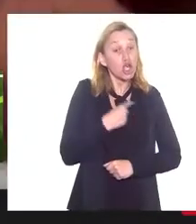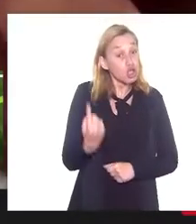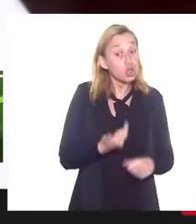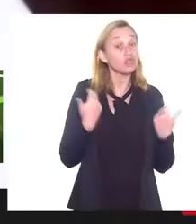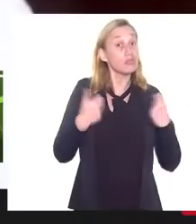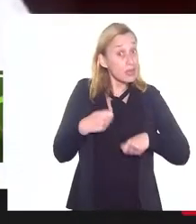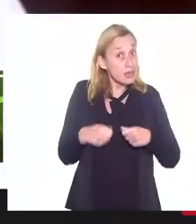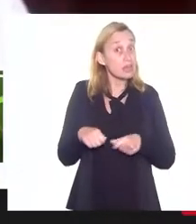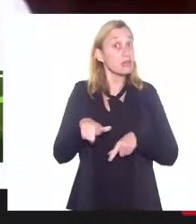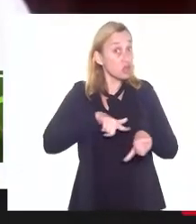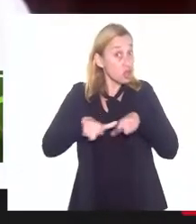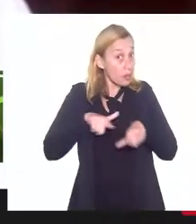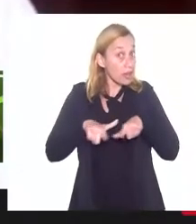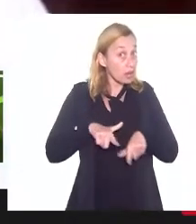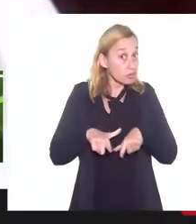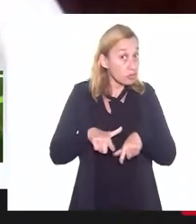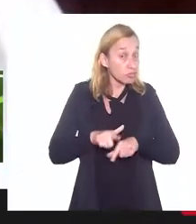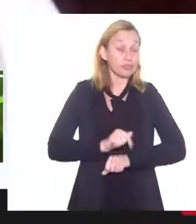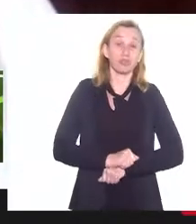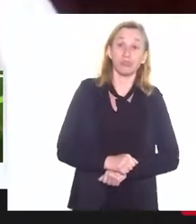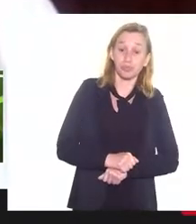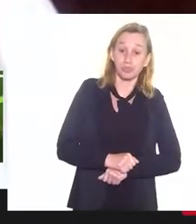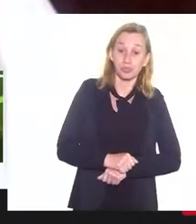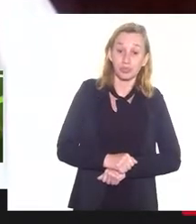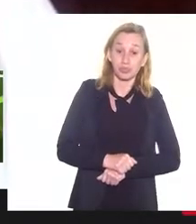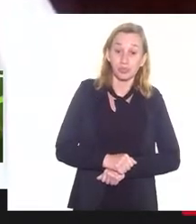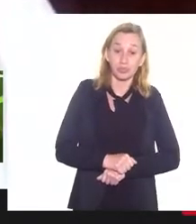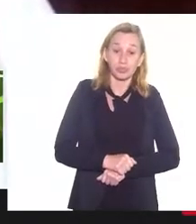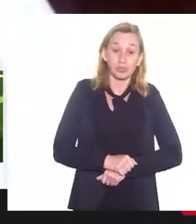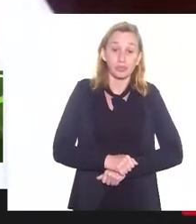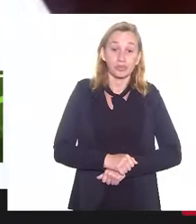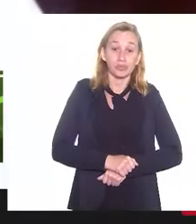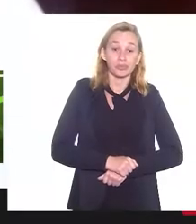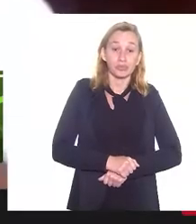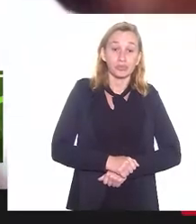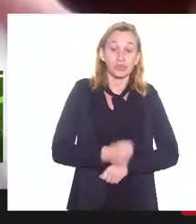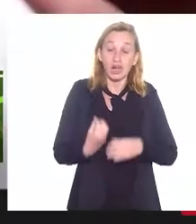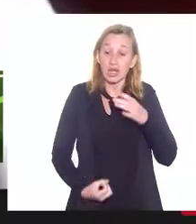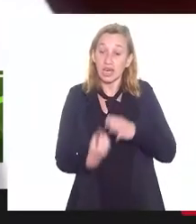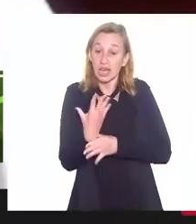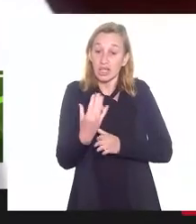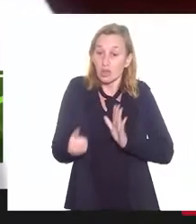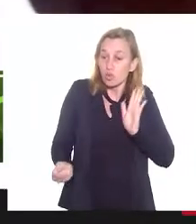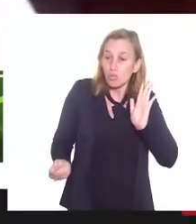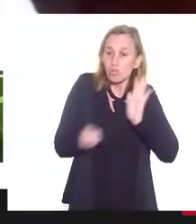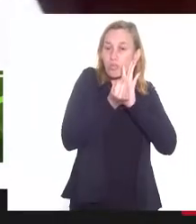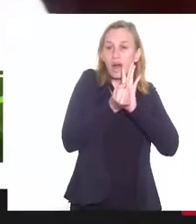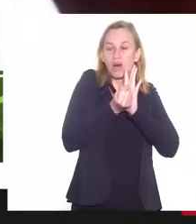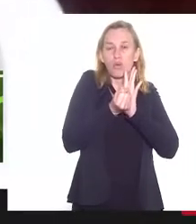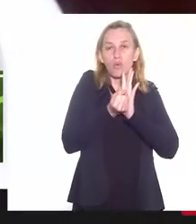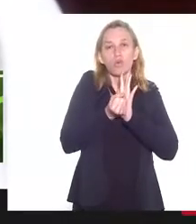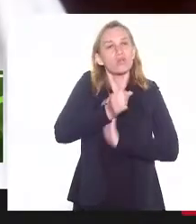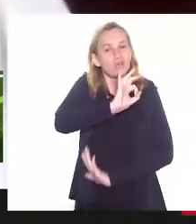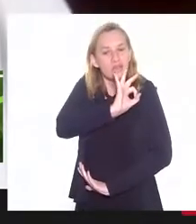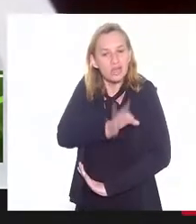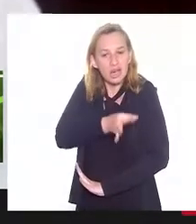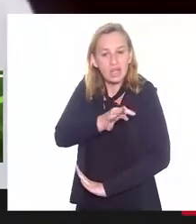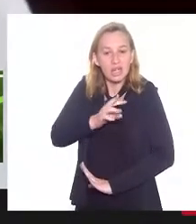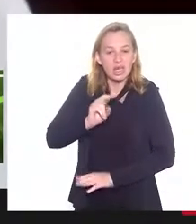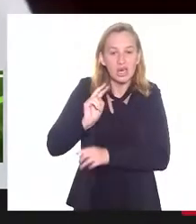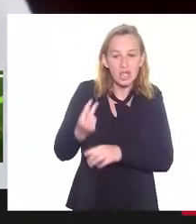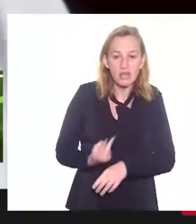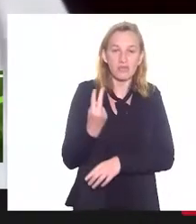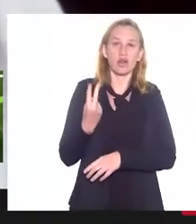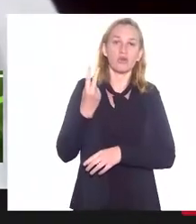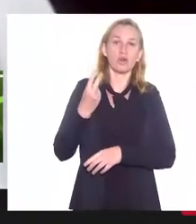precisamos trabalhar, estamos trabalhando, para a criação de um marco legal que preserve